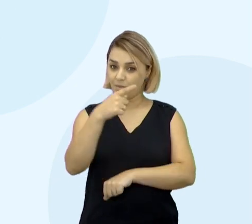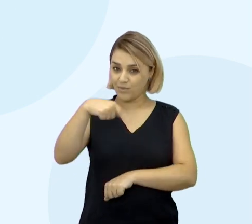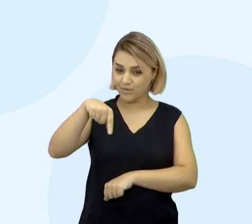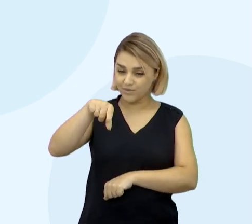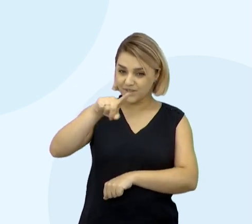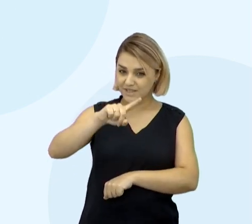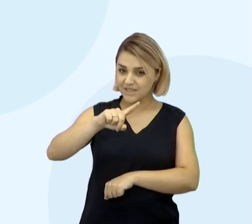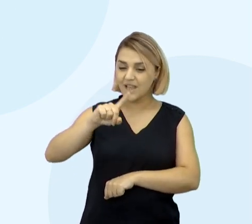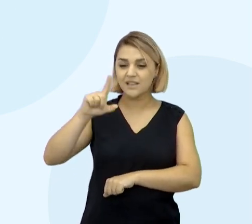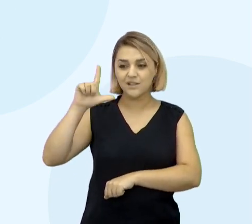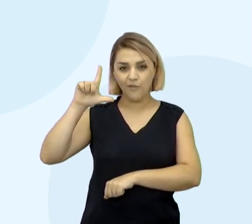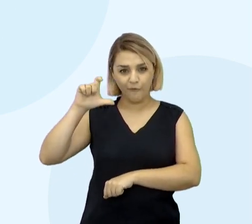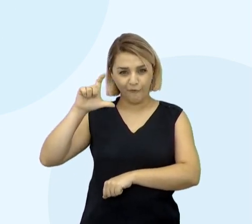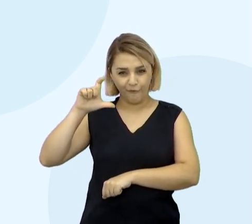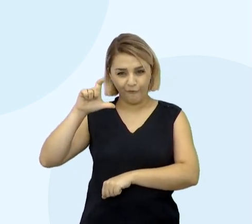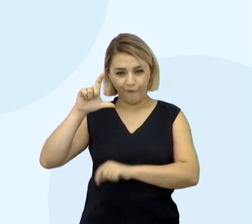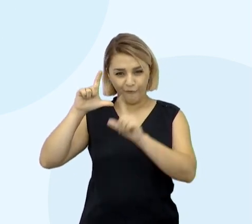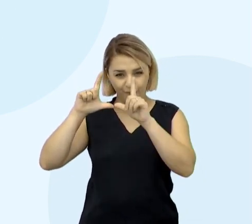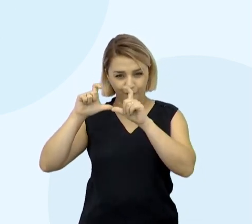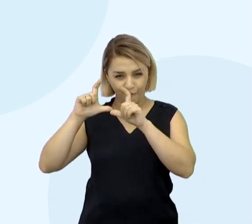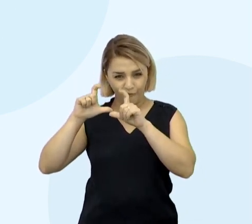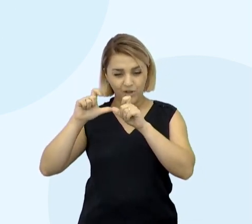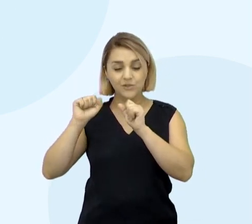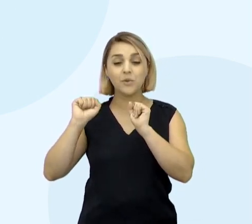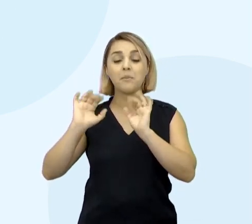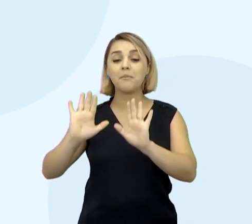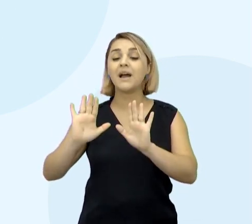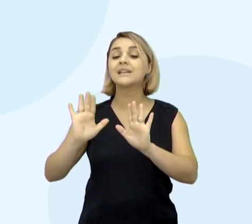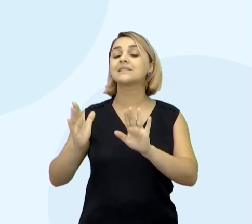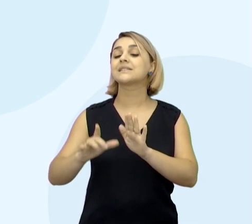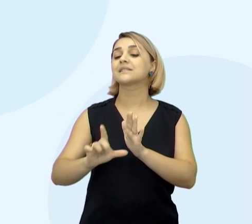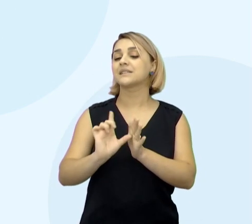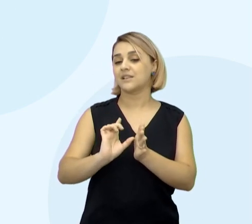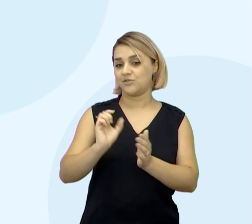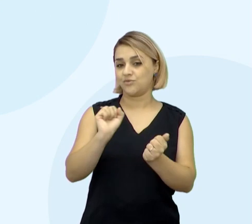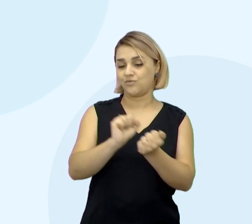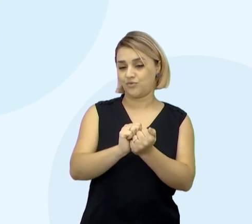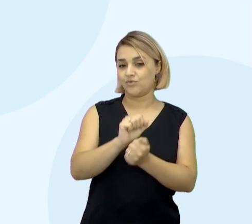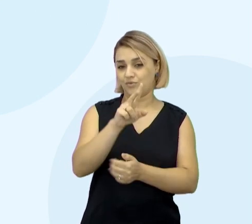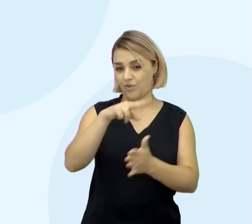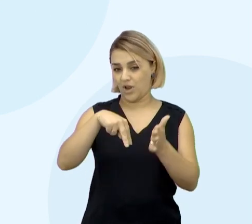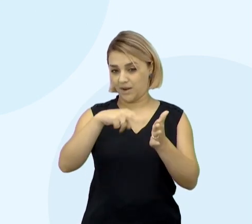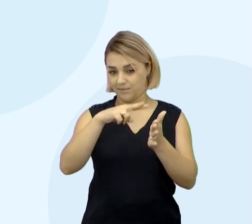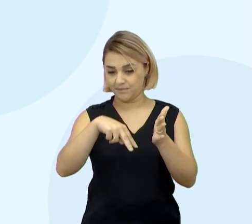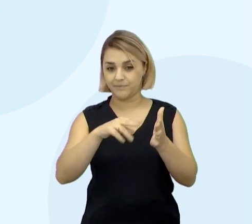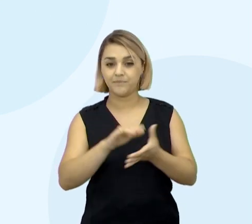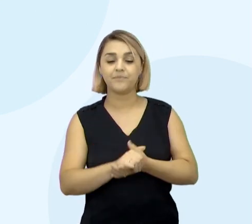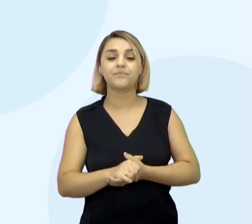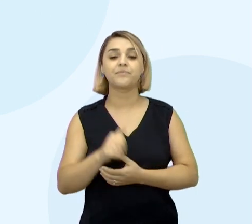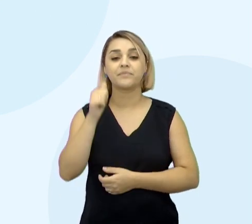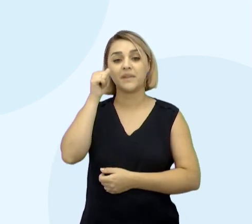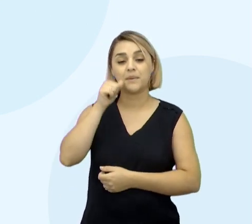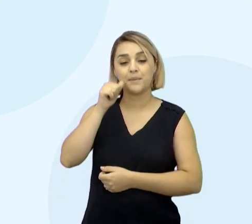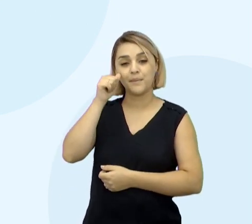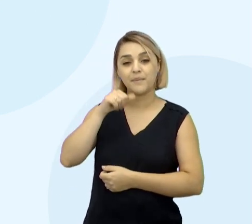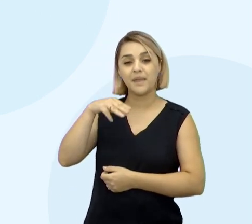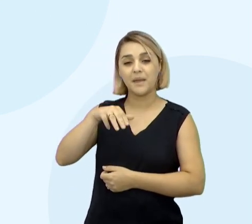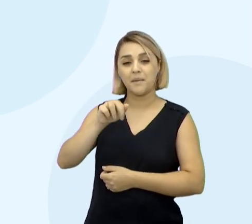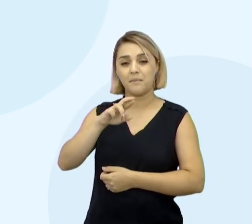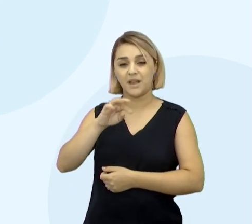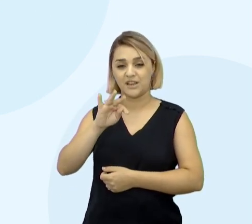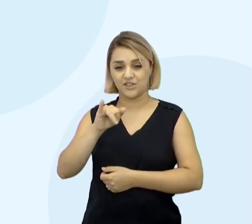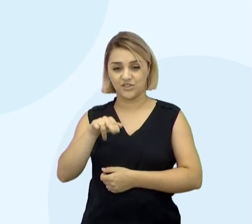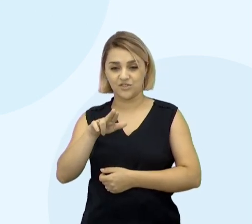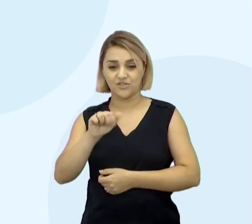printarem, copiarem, darem uma lida, mas eu vou ler junto antes com vocês. Vamos lá, então, ó. Marina tem um sonho de viajar